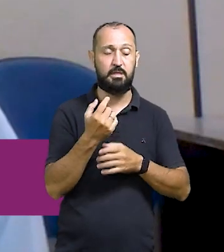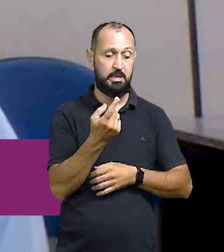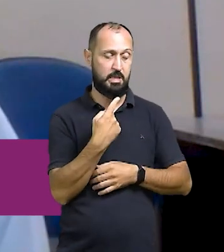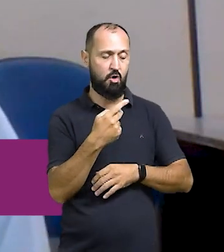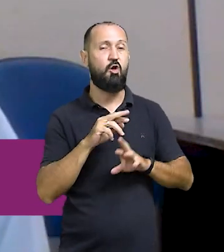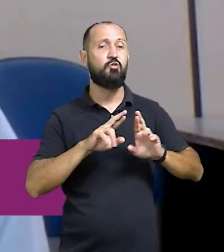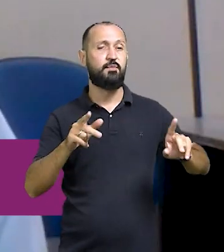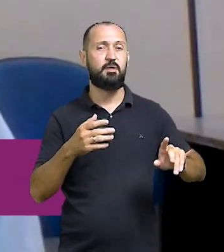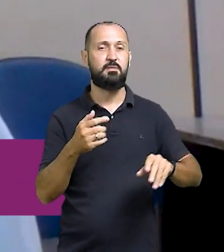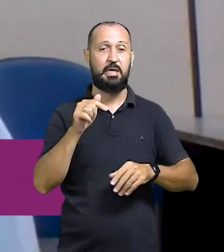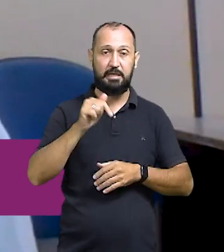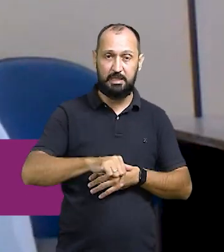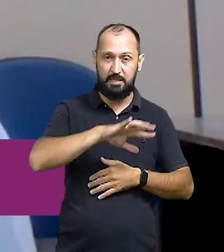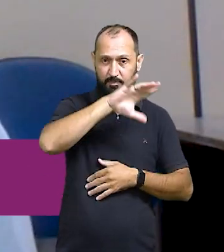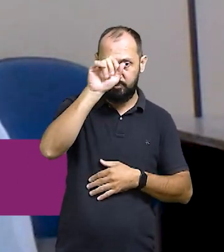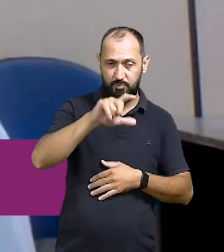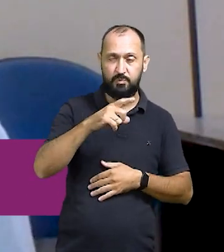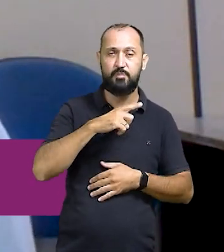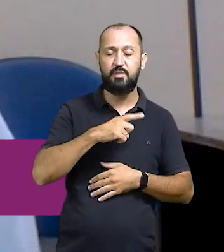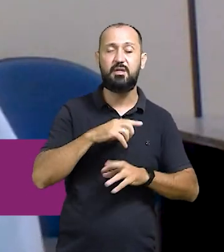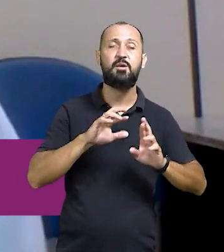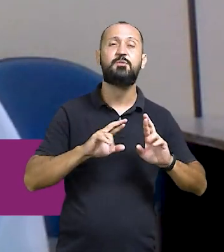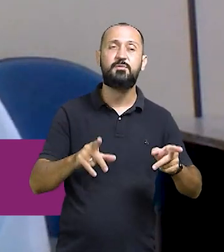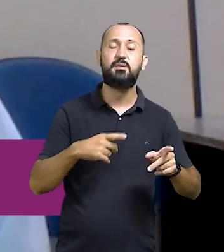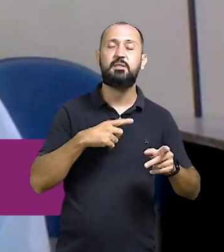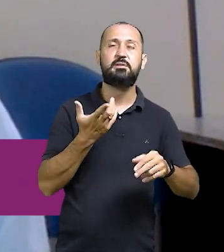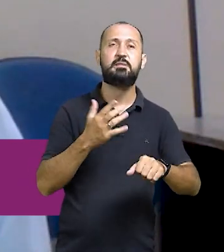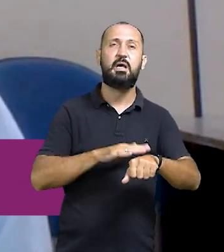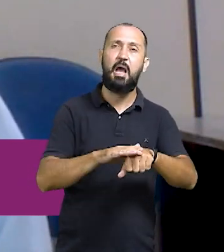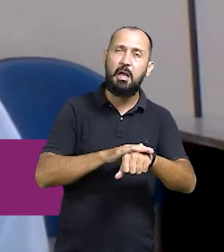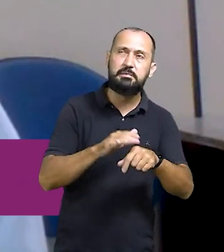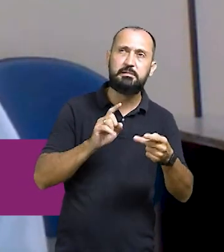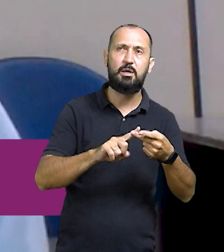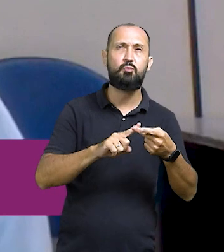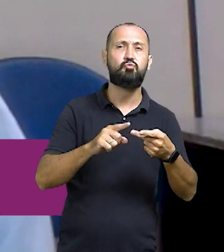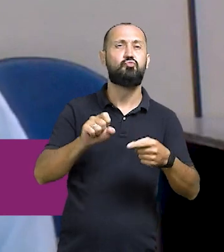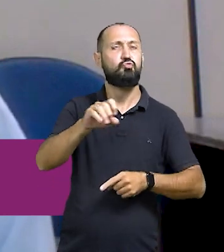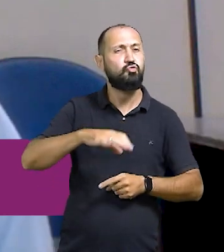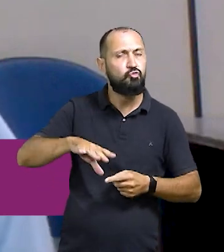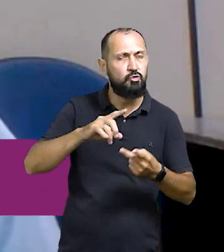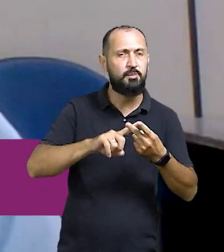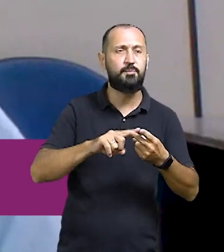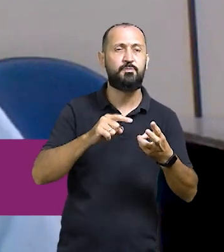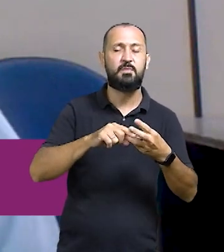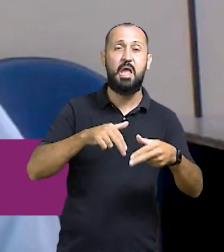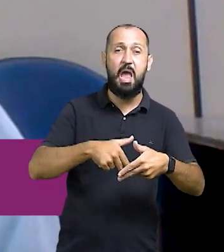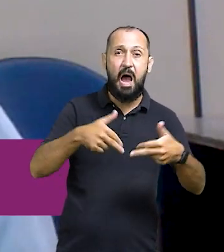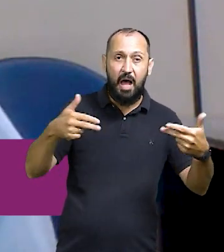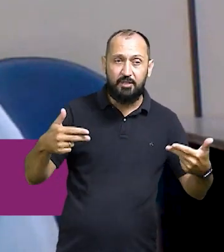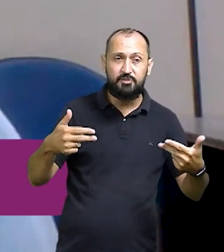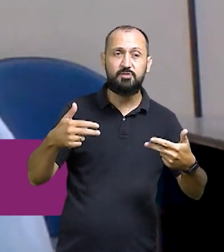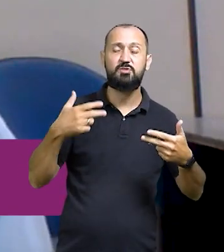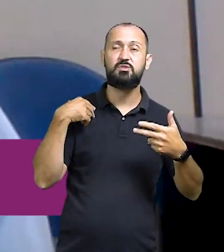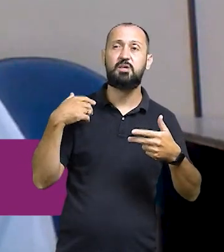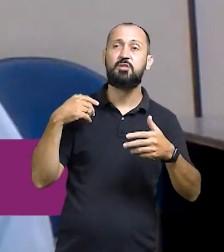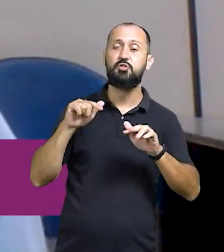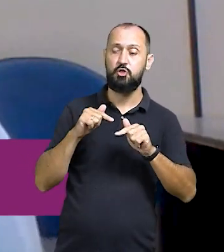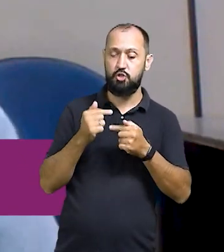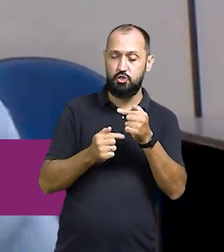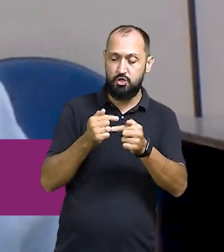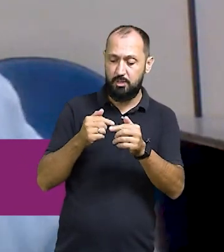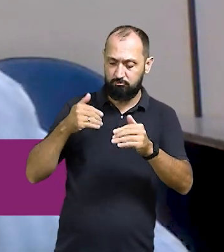a Secretaria da Cidadania nasce, né? E aí, o que isso representa na prática? A